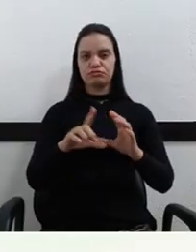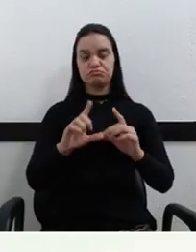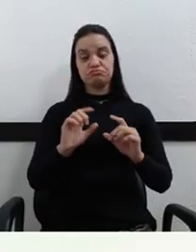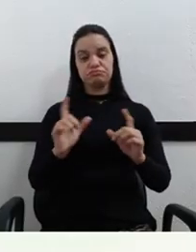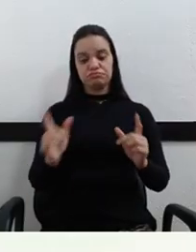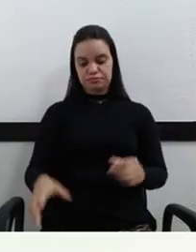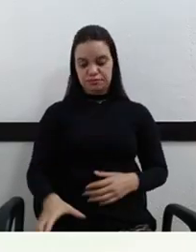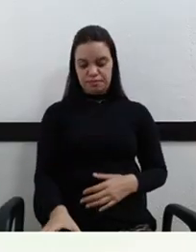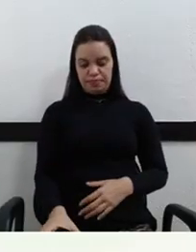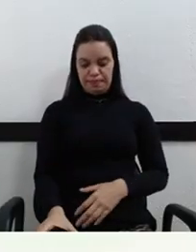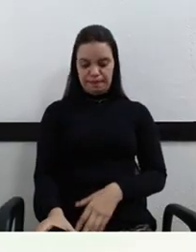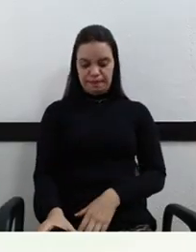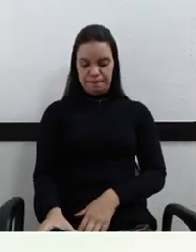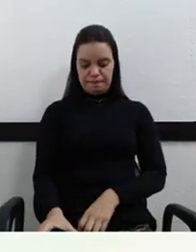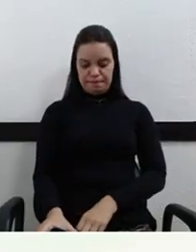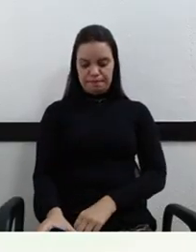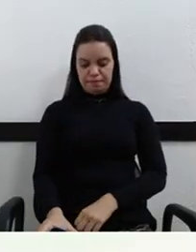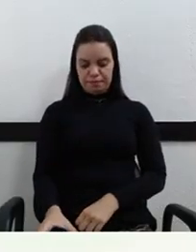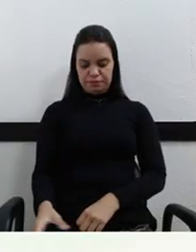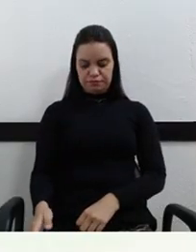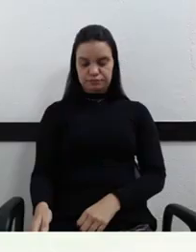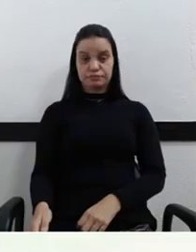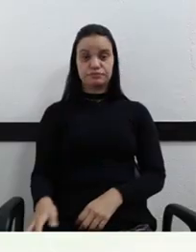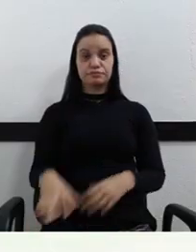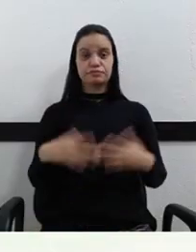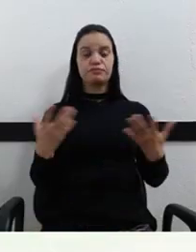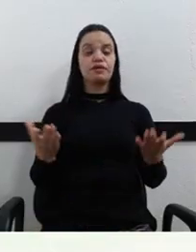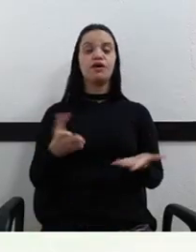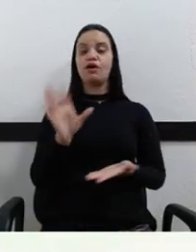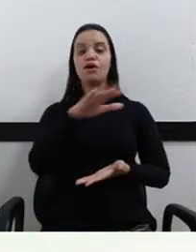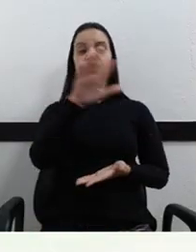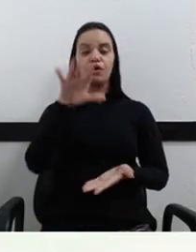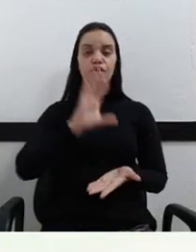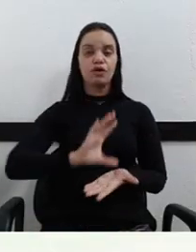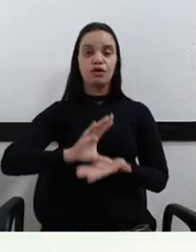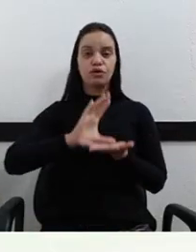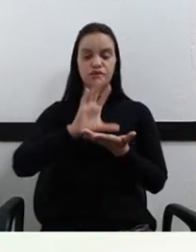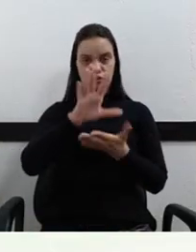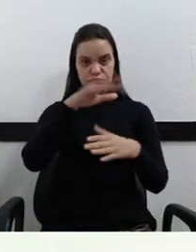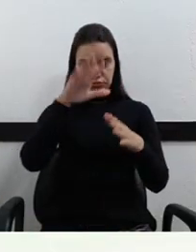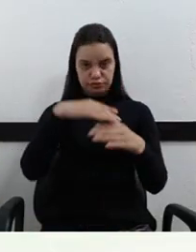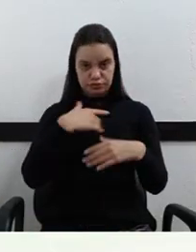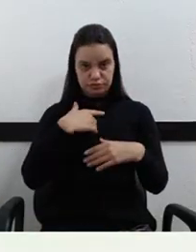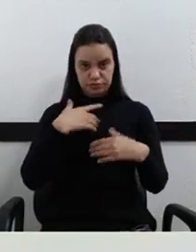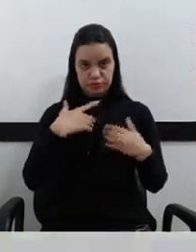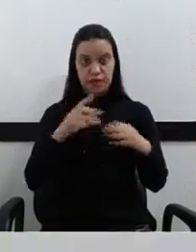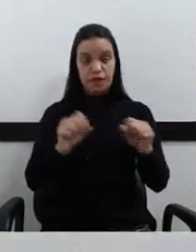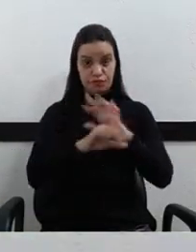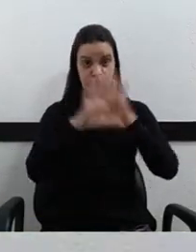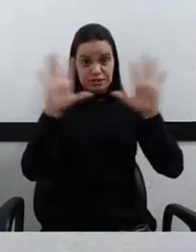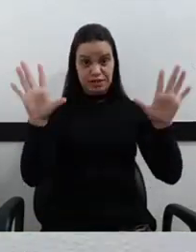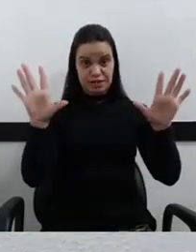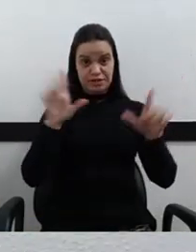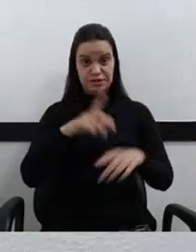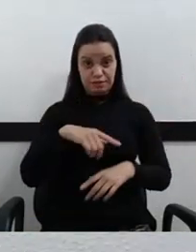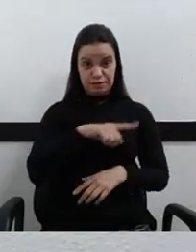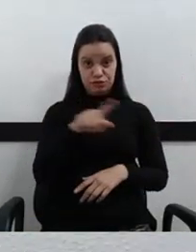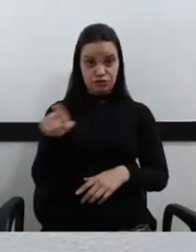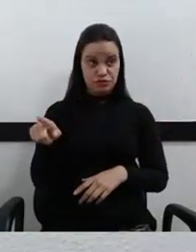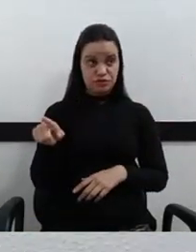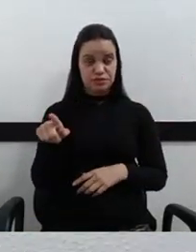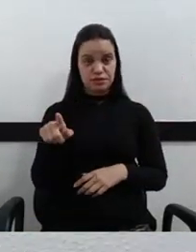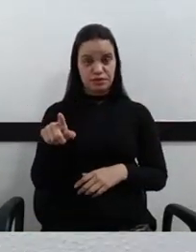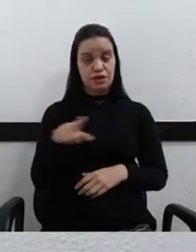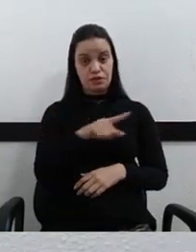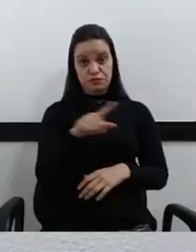cumprir, gente, eu sinto muito. Bem, olha, Bruna, conselheiro, com todo respeito, e eu vou ser muito clara. De vocês.